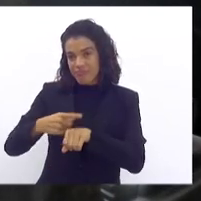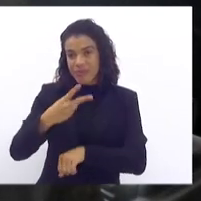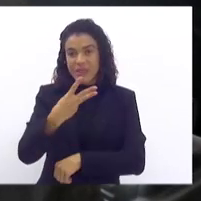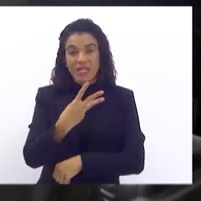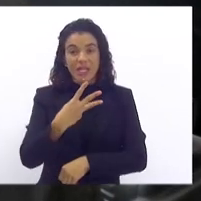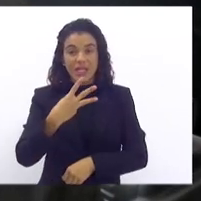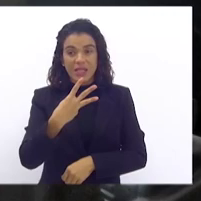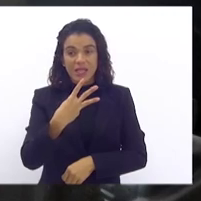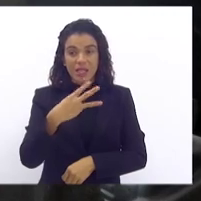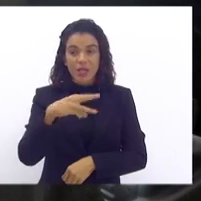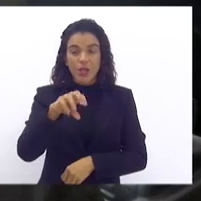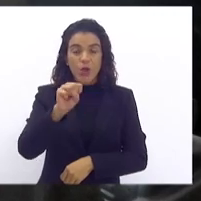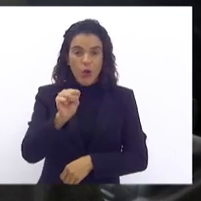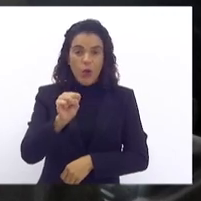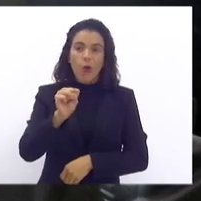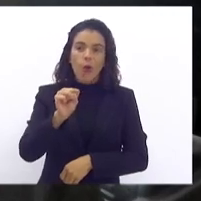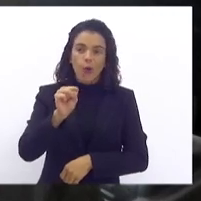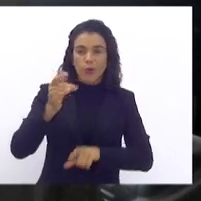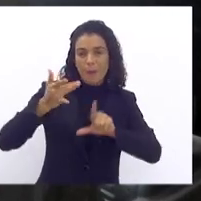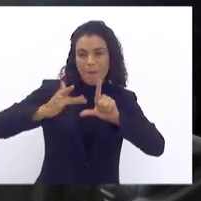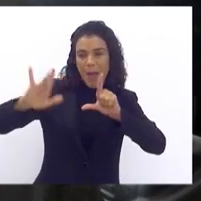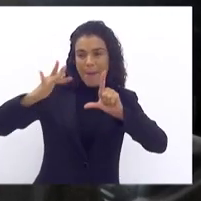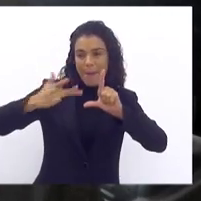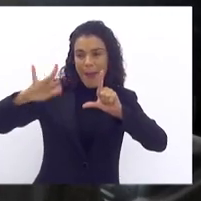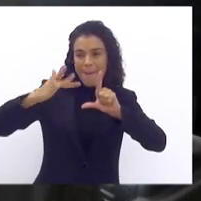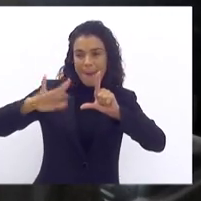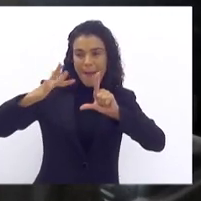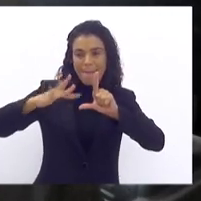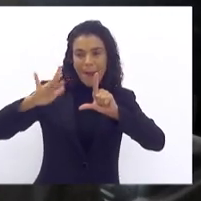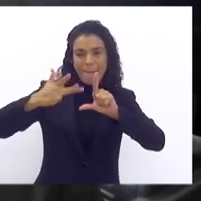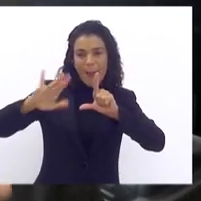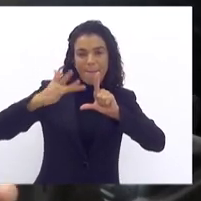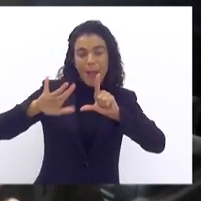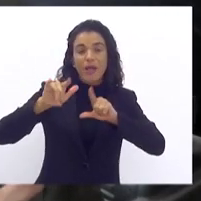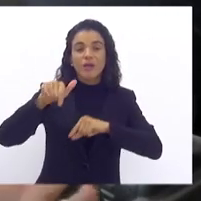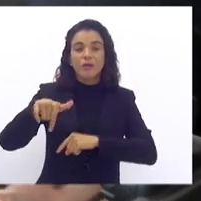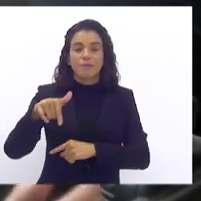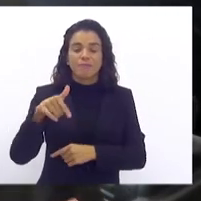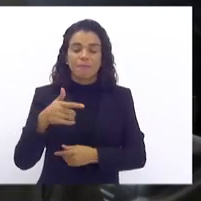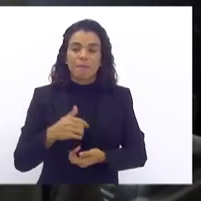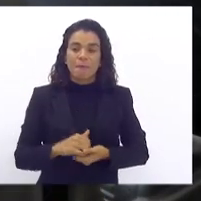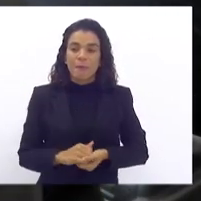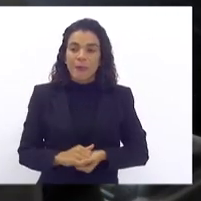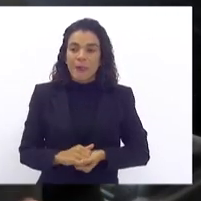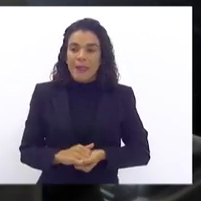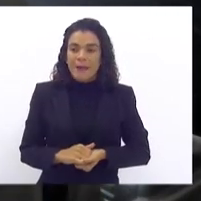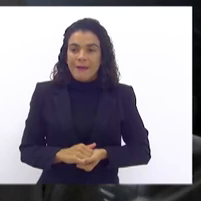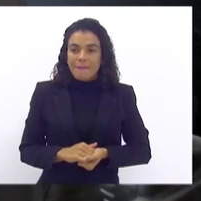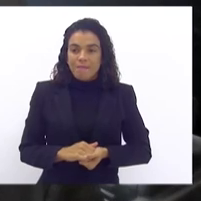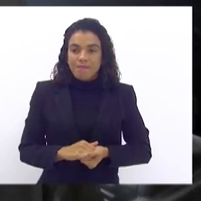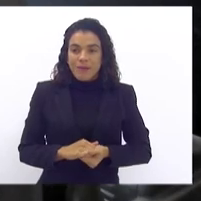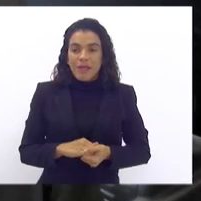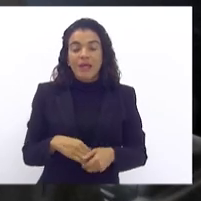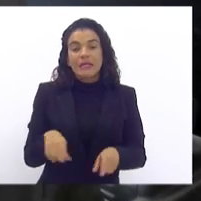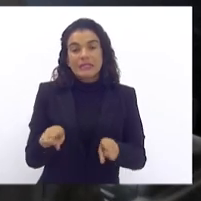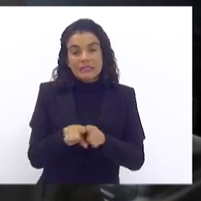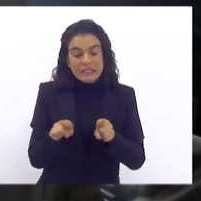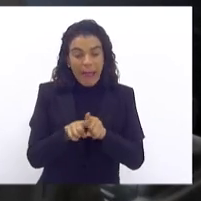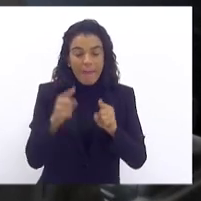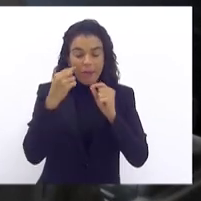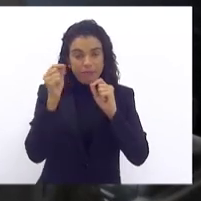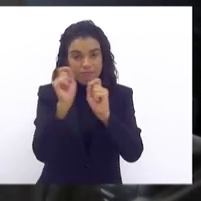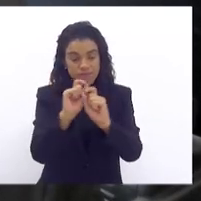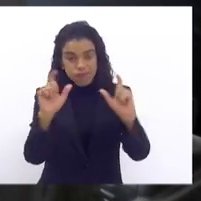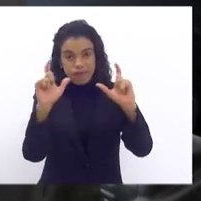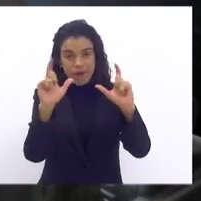38 distribuições desde que o crime foi tipificado. Me salta muito aos olhos, e